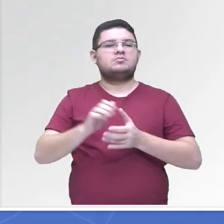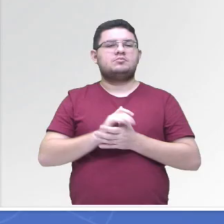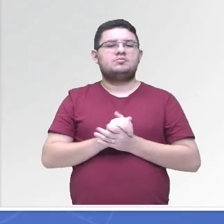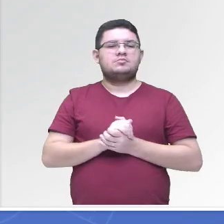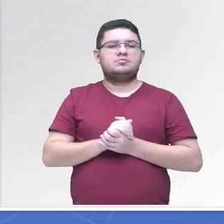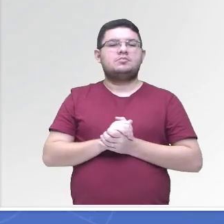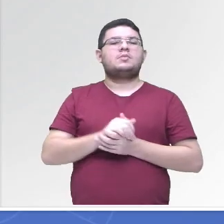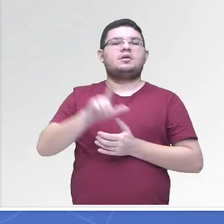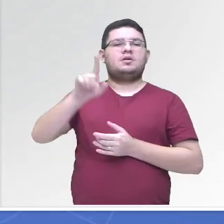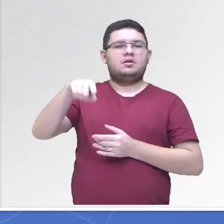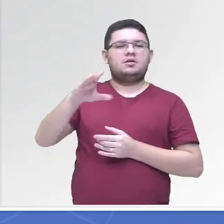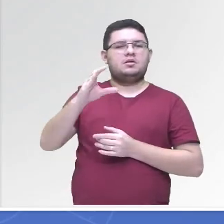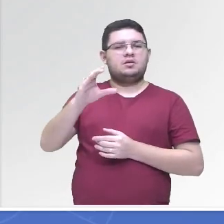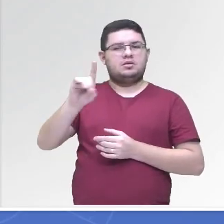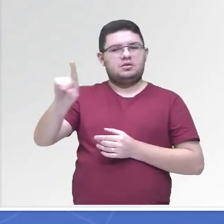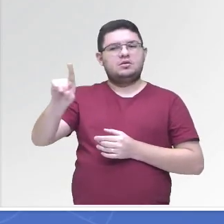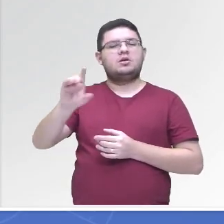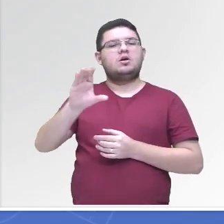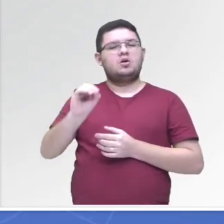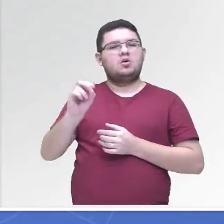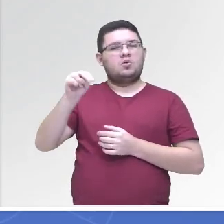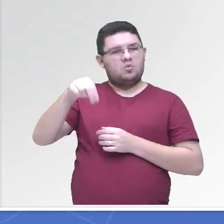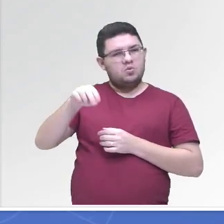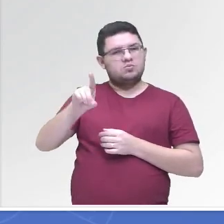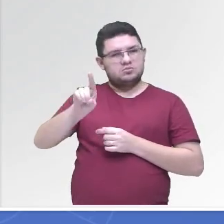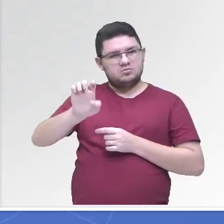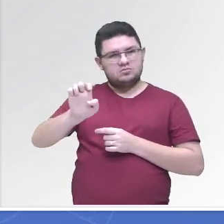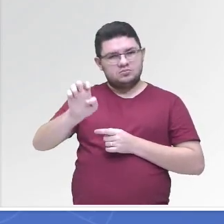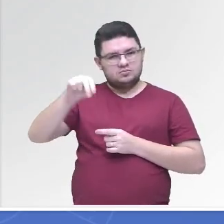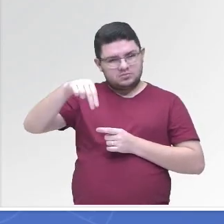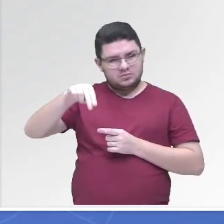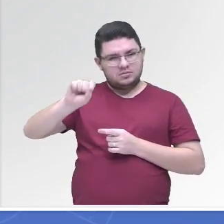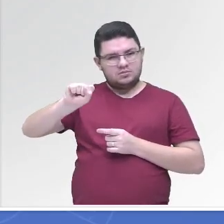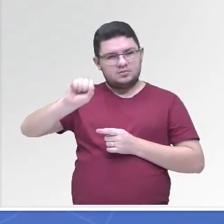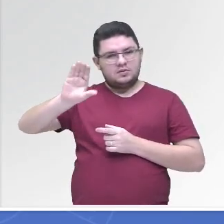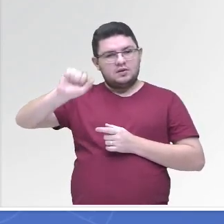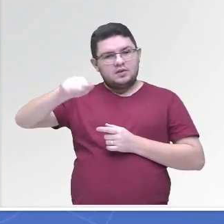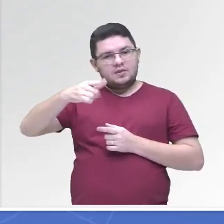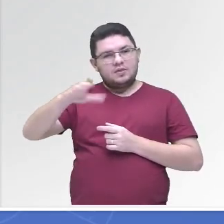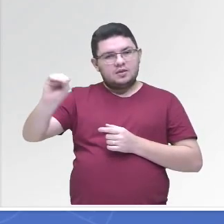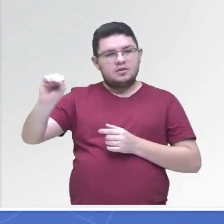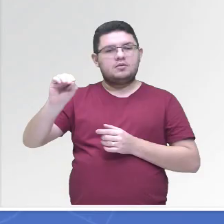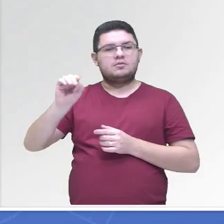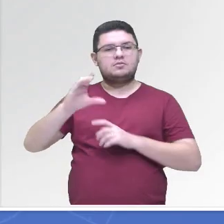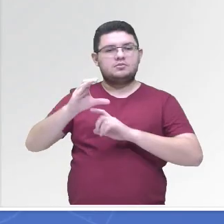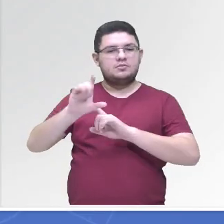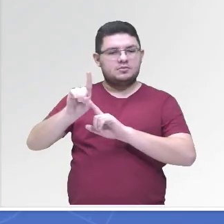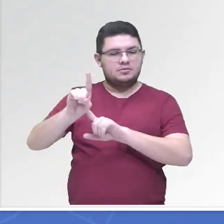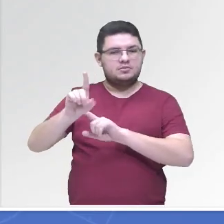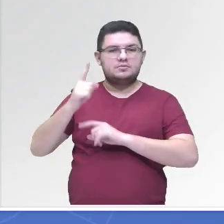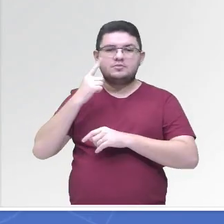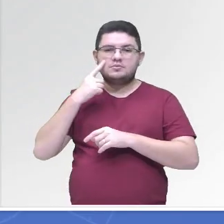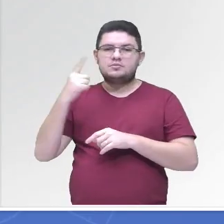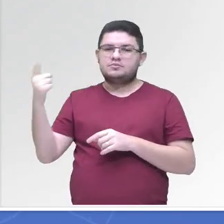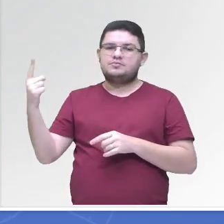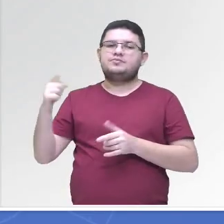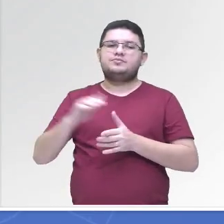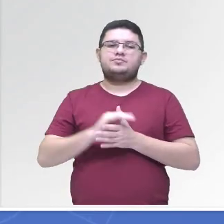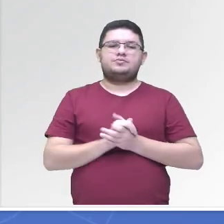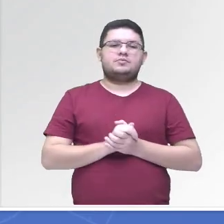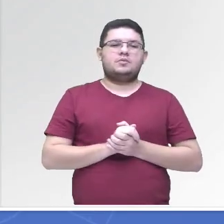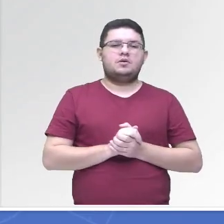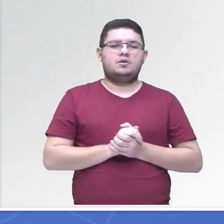Letra E, né? Letra E dizia que a passagem, né, a mudança do